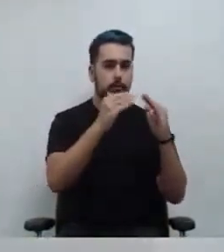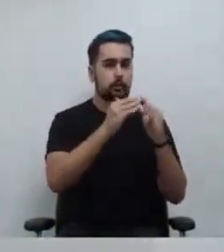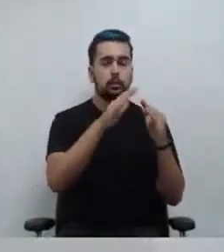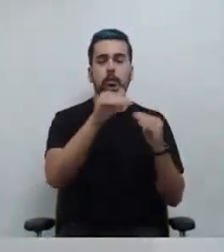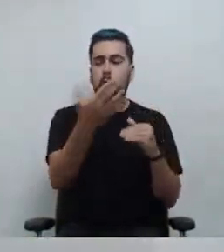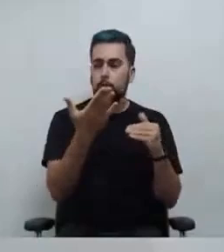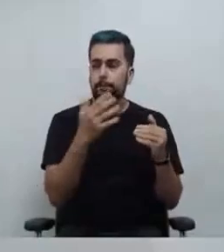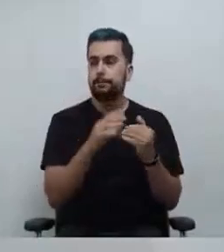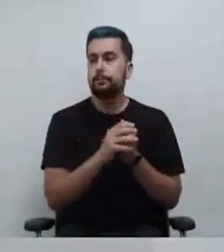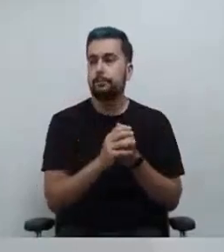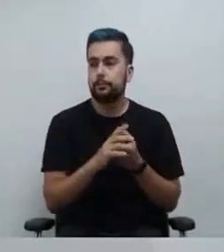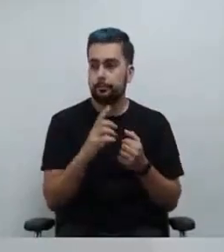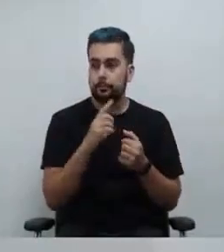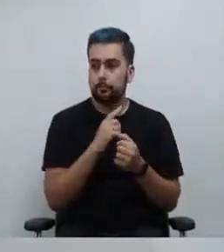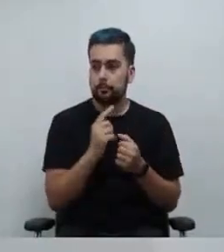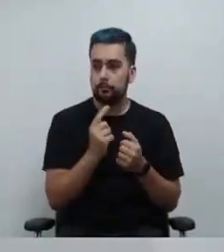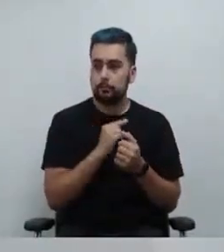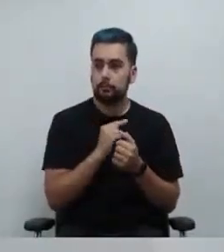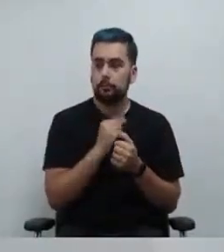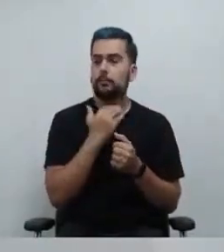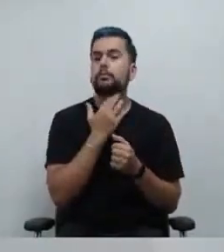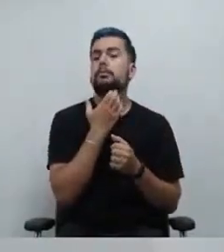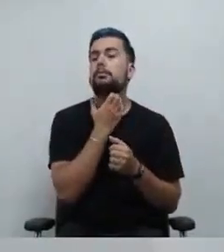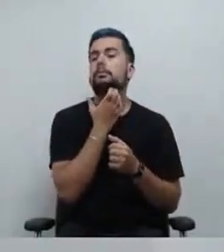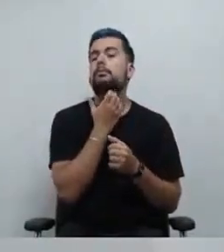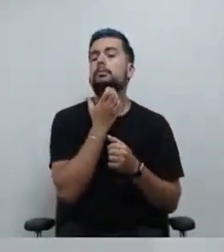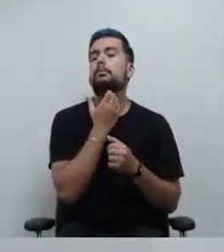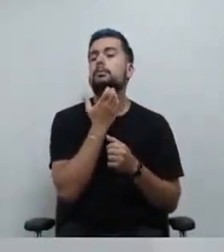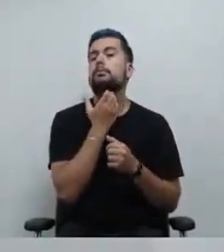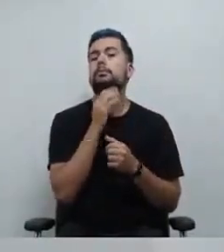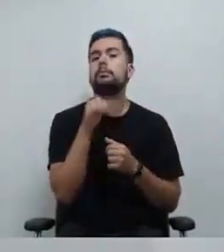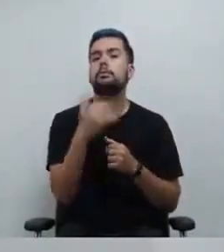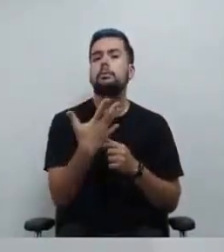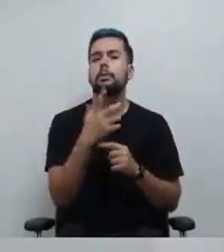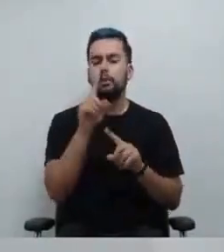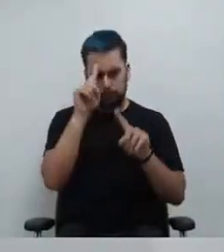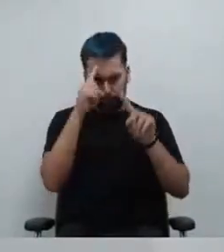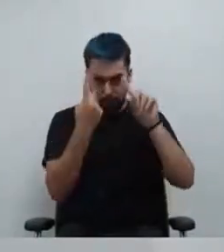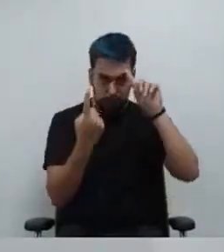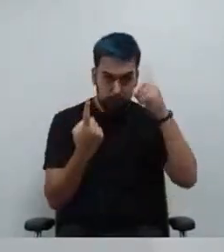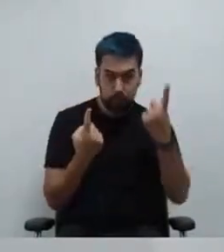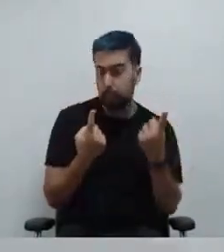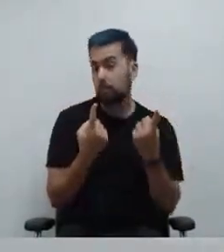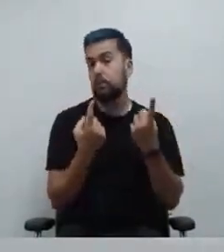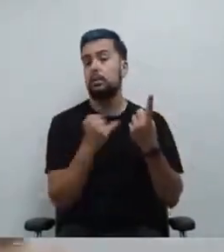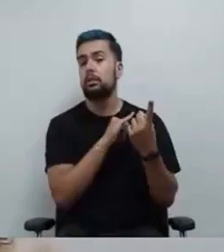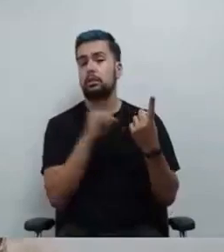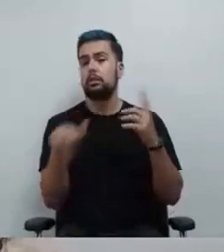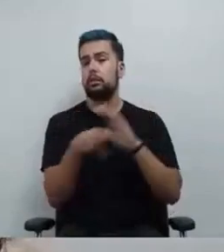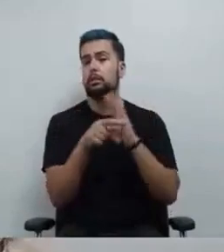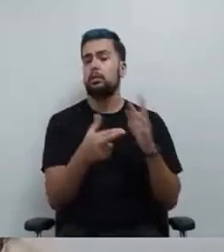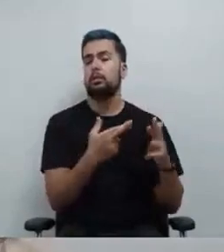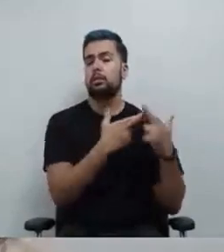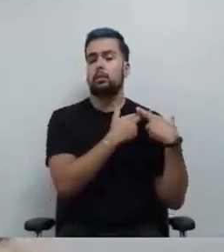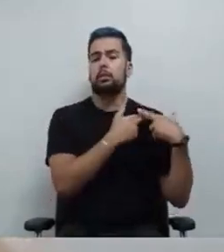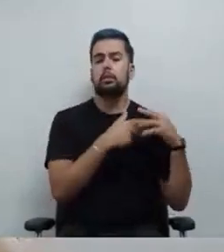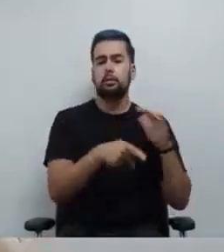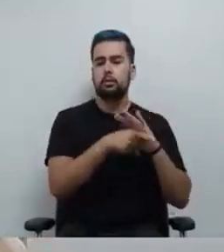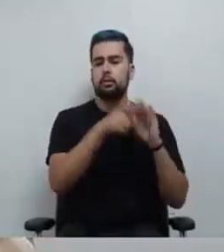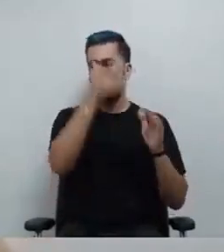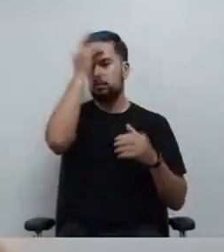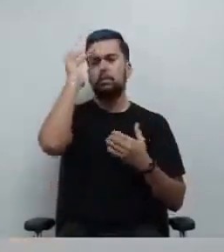patrimonial e pelo diretor da unidade. E aí fica até o questionamento também, né? Se cabe ao segurança